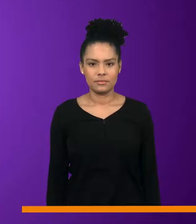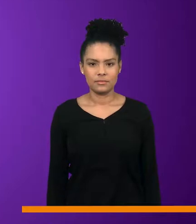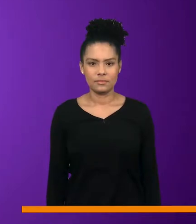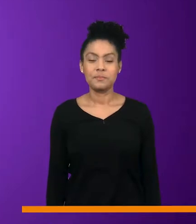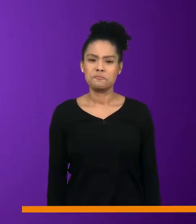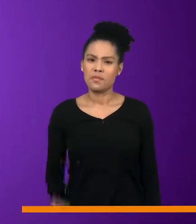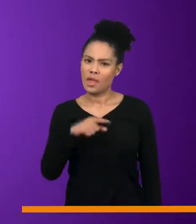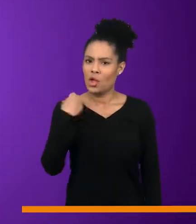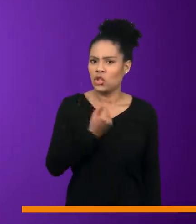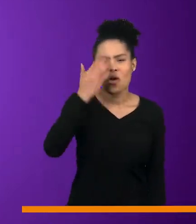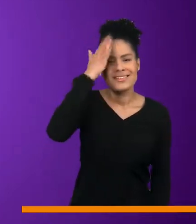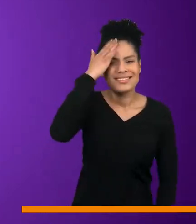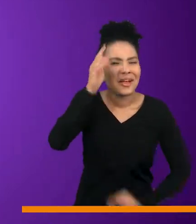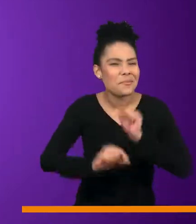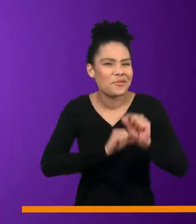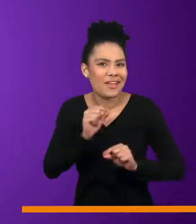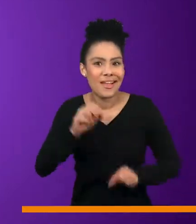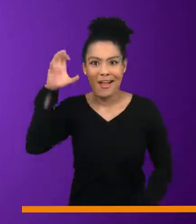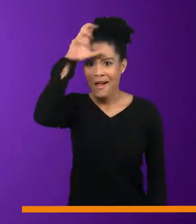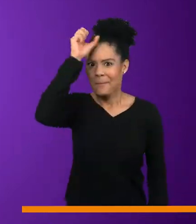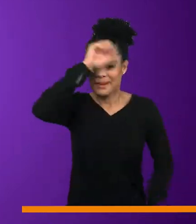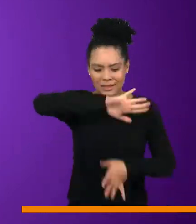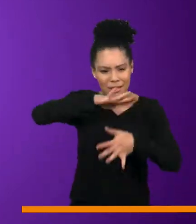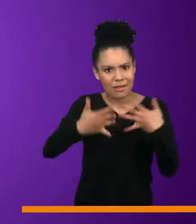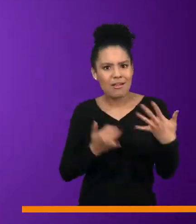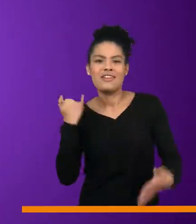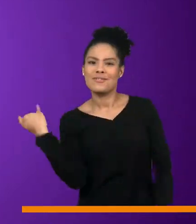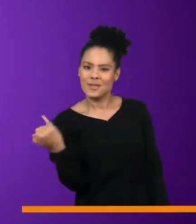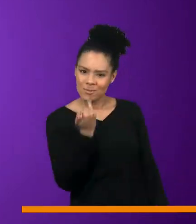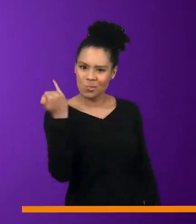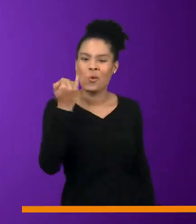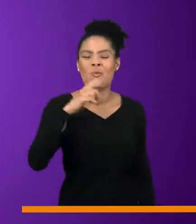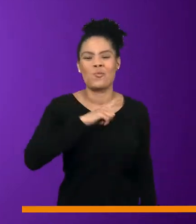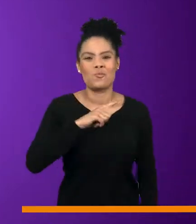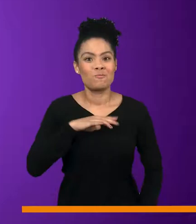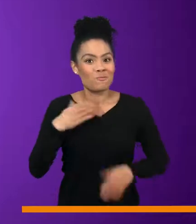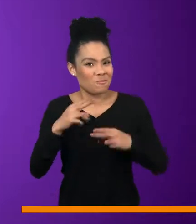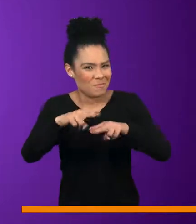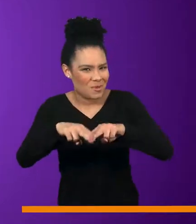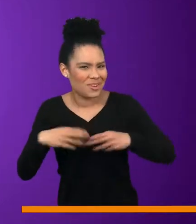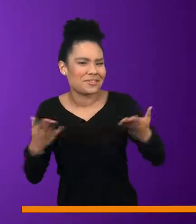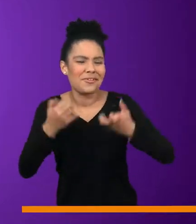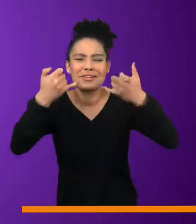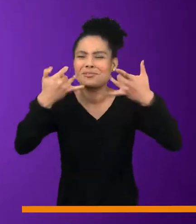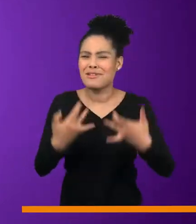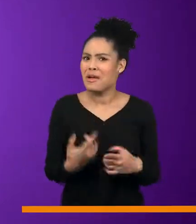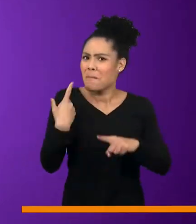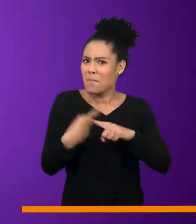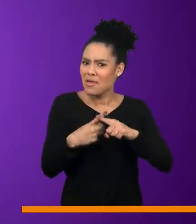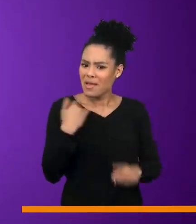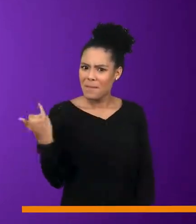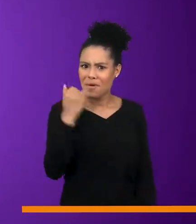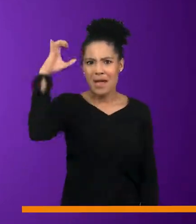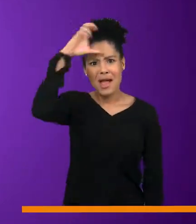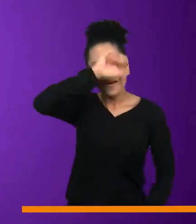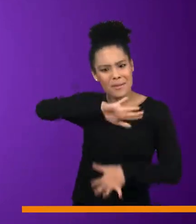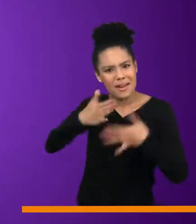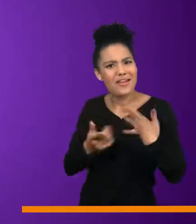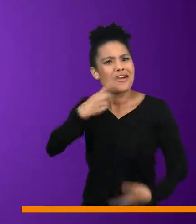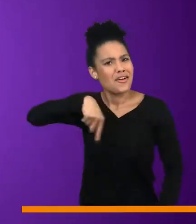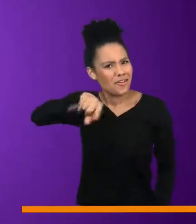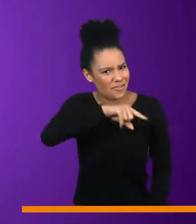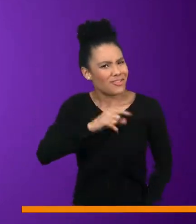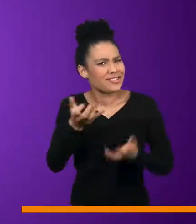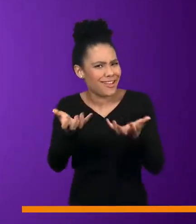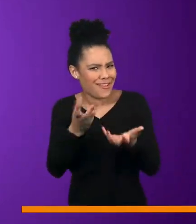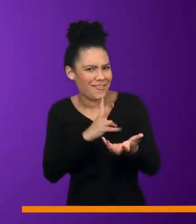Nós sabemos da importância que é aprender a língua brasileira de sinais. E por isso, separamos 5 razões que vão convencer